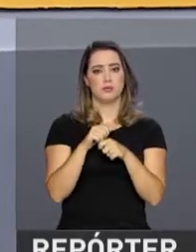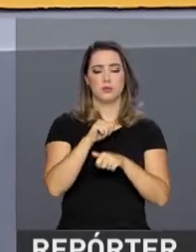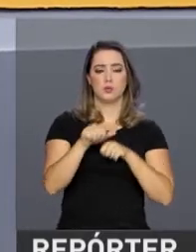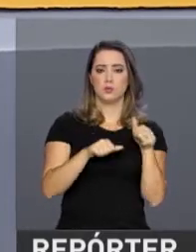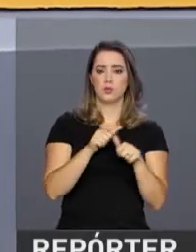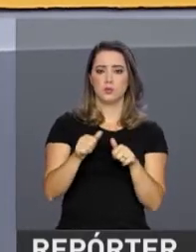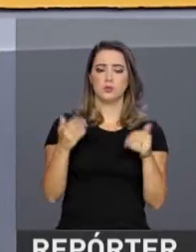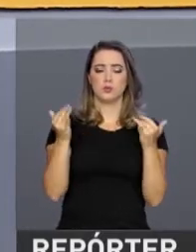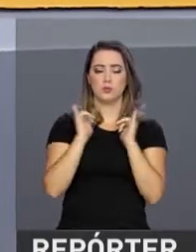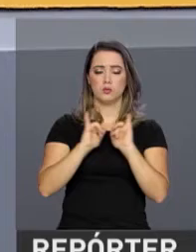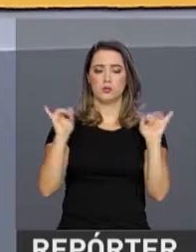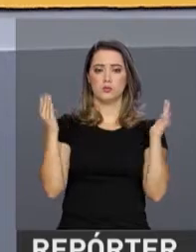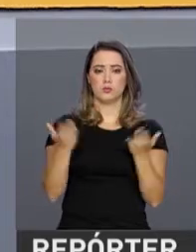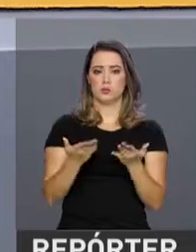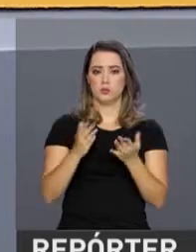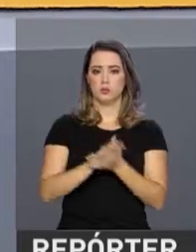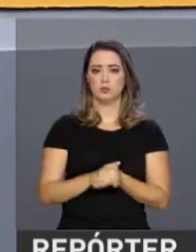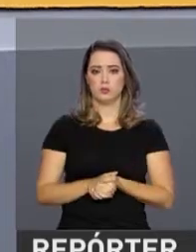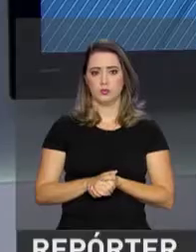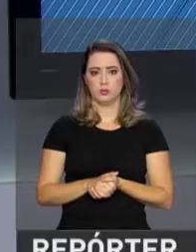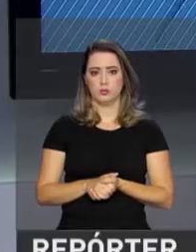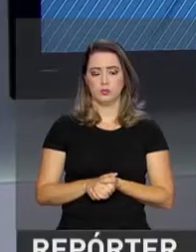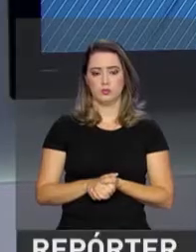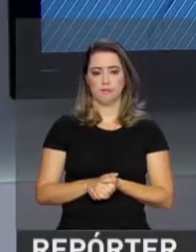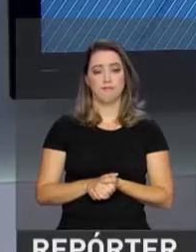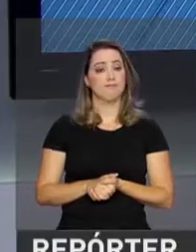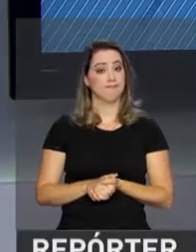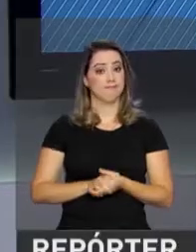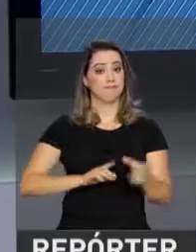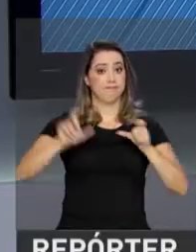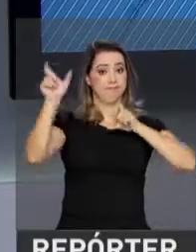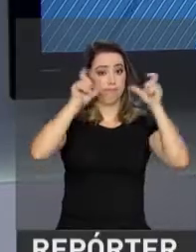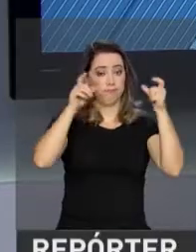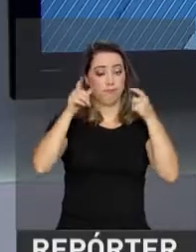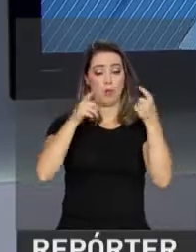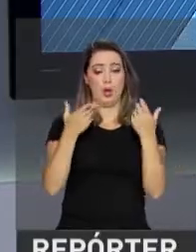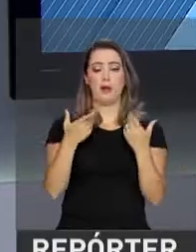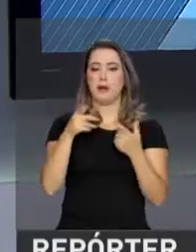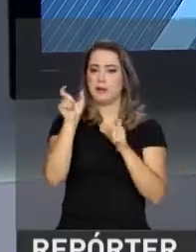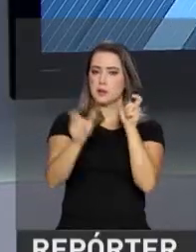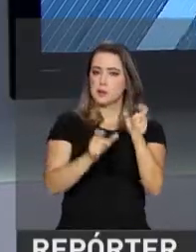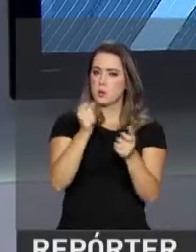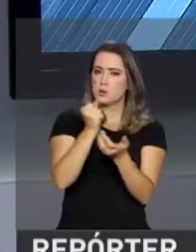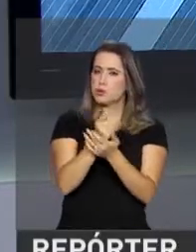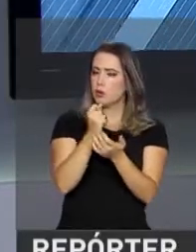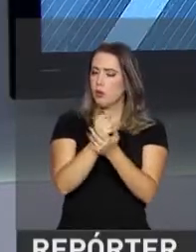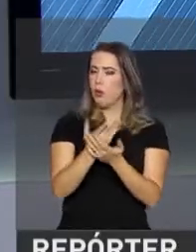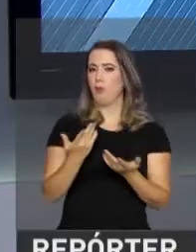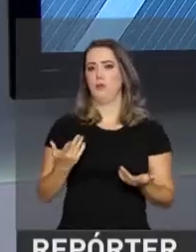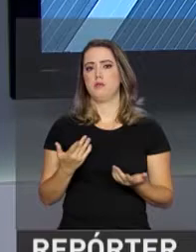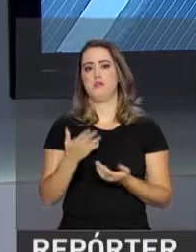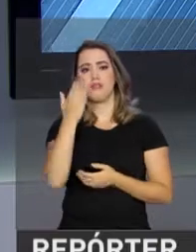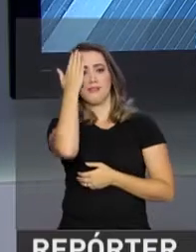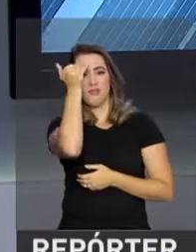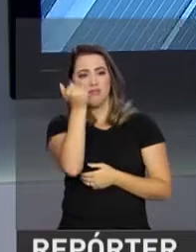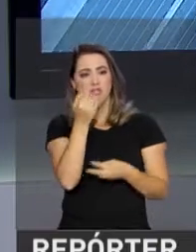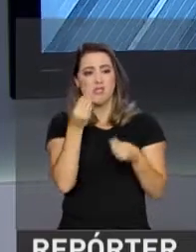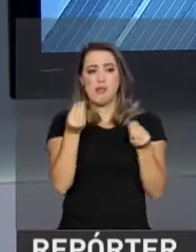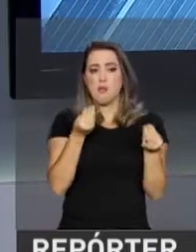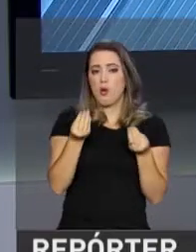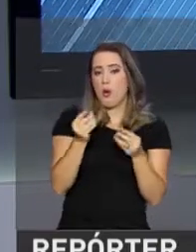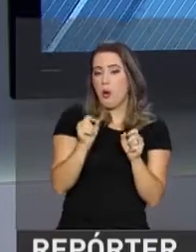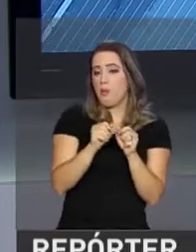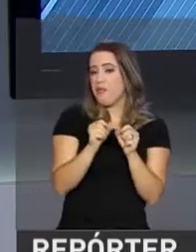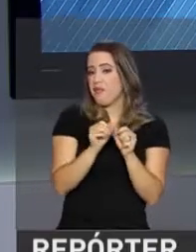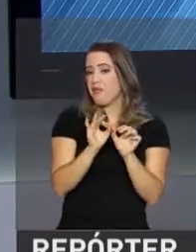alterações foi divulgada hoje um alerta aos consumidores comprar um produto sem saber a procedência o